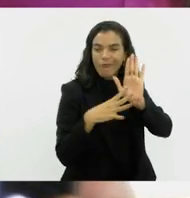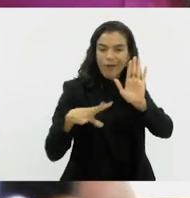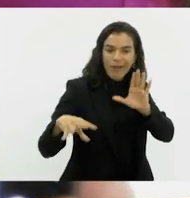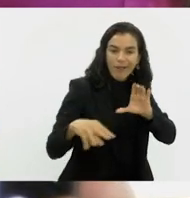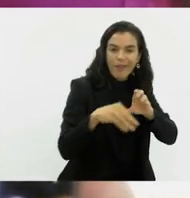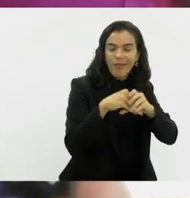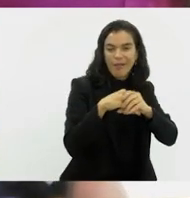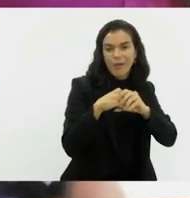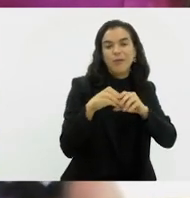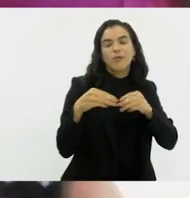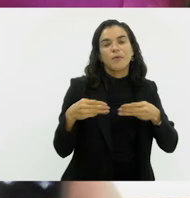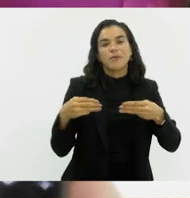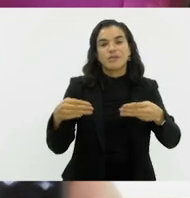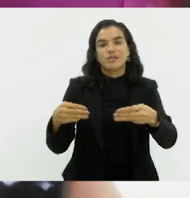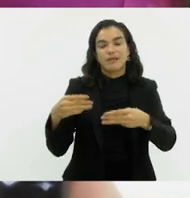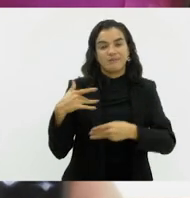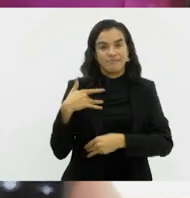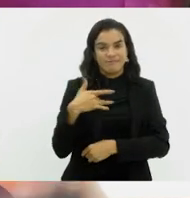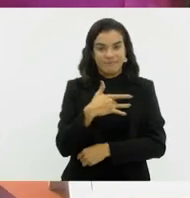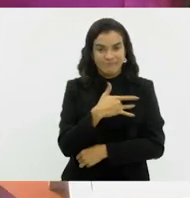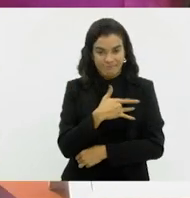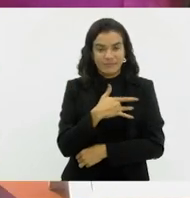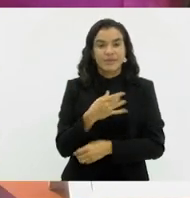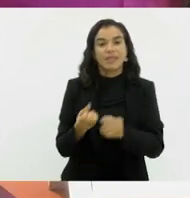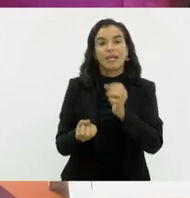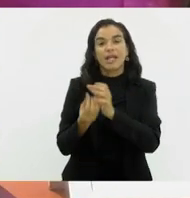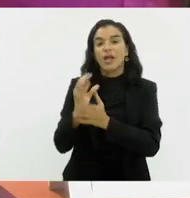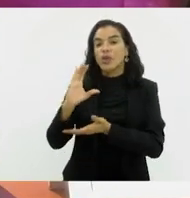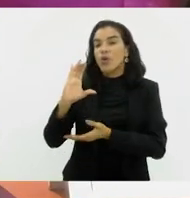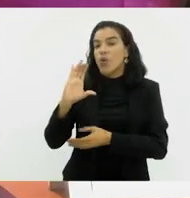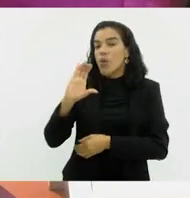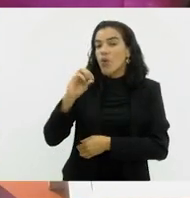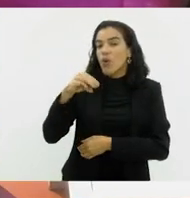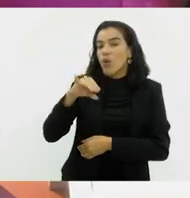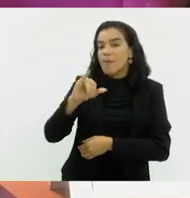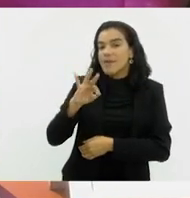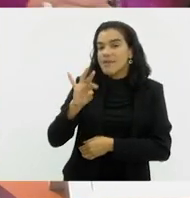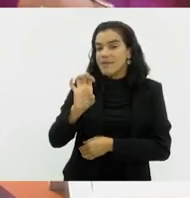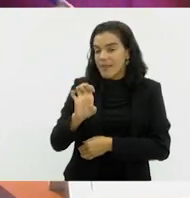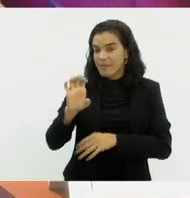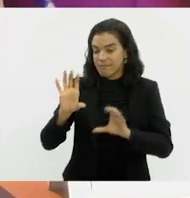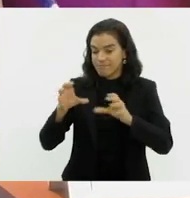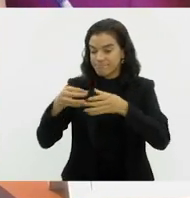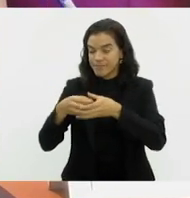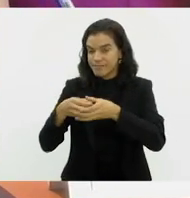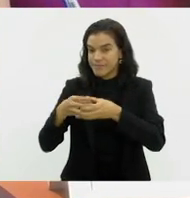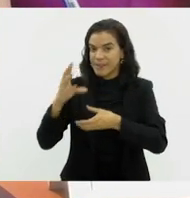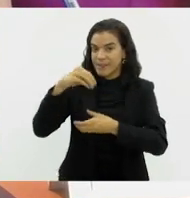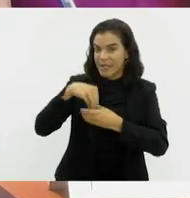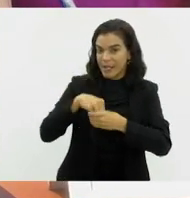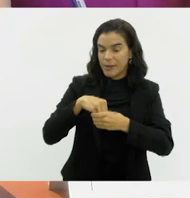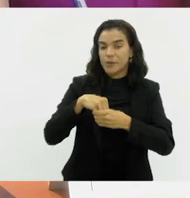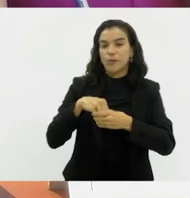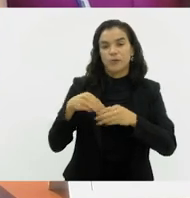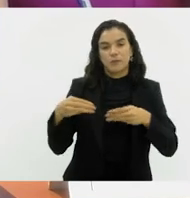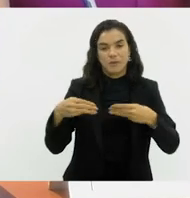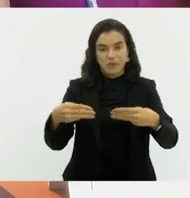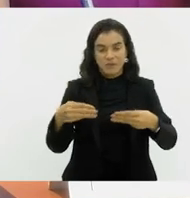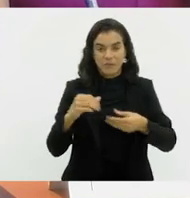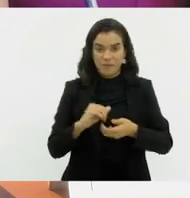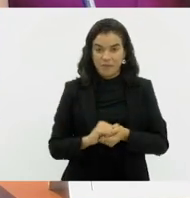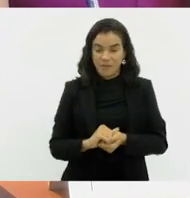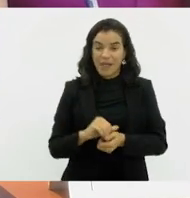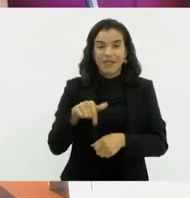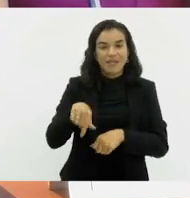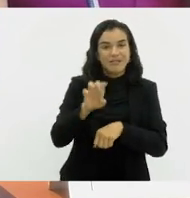implementado pelo Ministério da Saúde, criando um comitê interministerial. No caso do Rio de Janeiro, do Estado, a gente